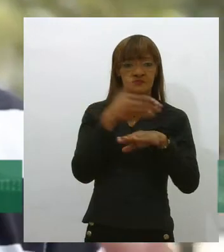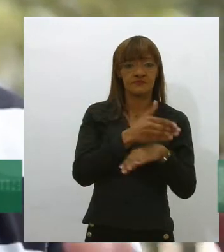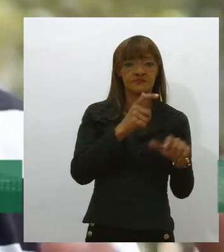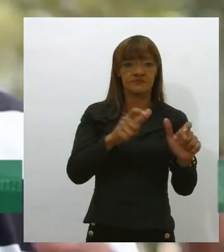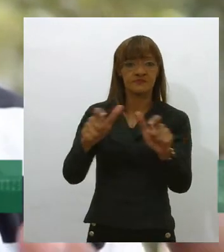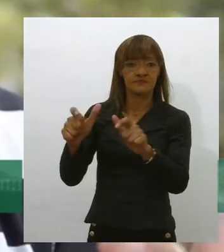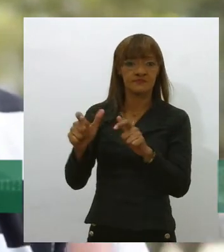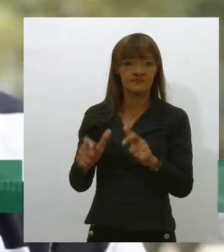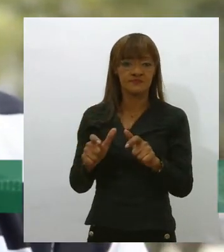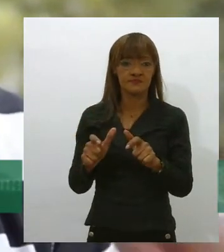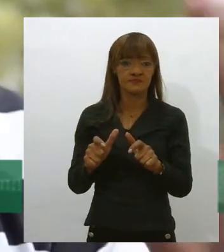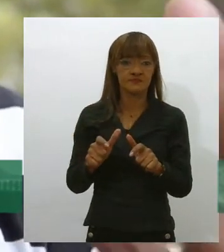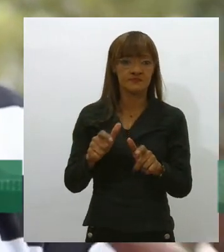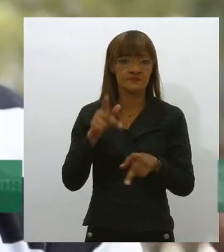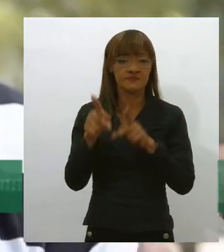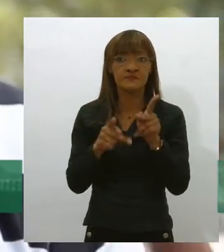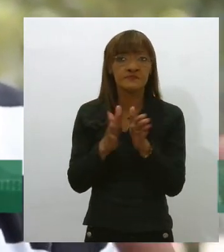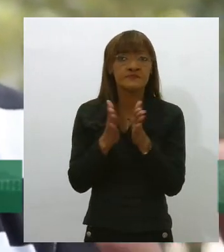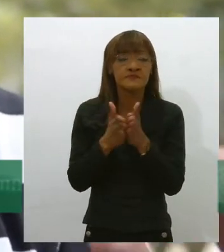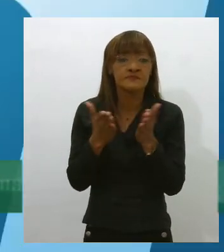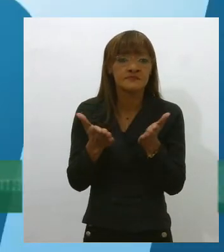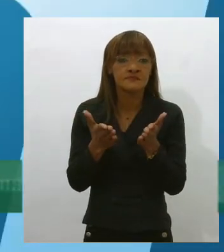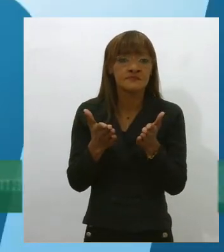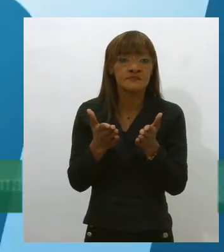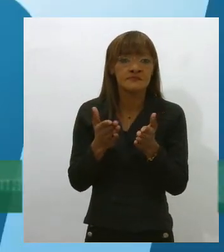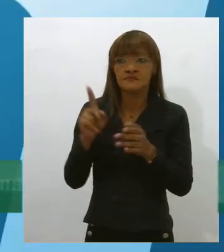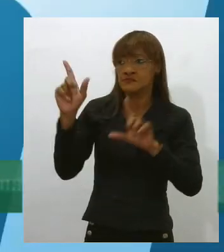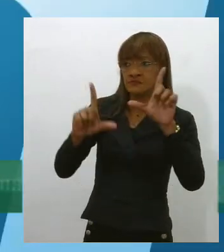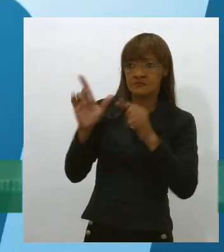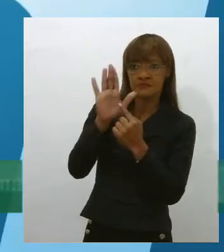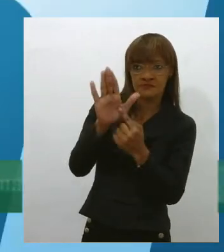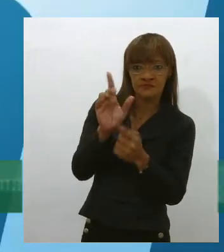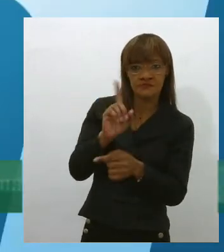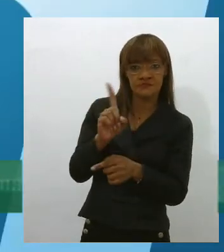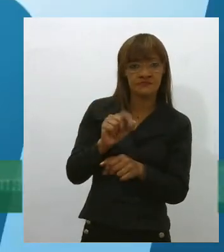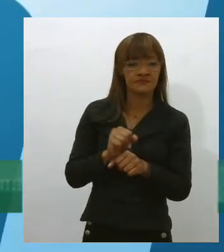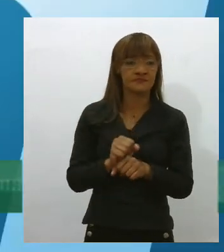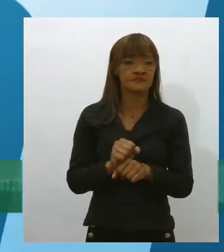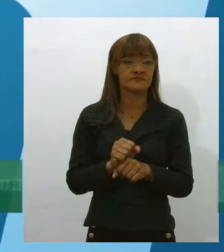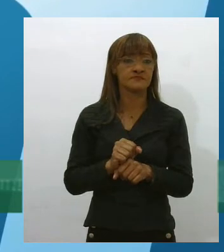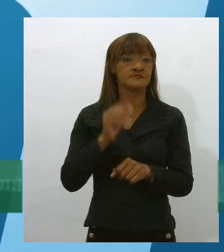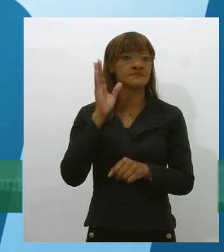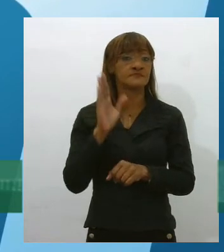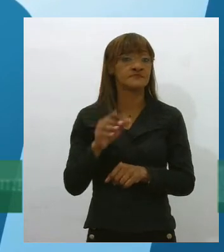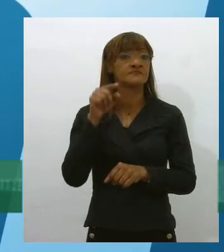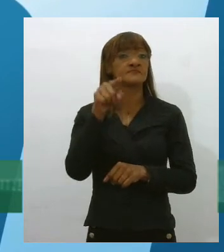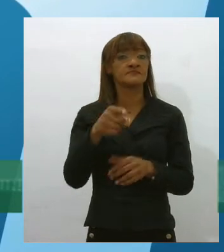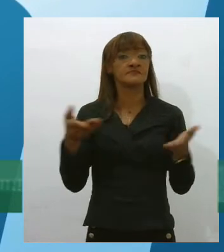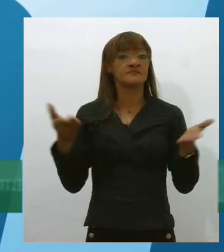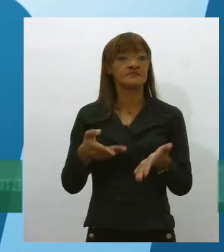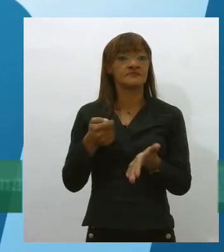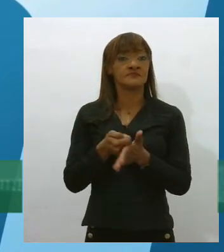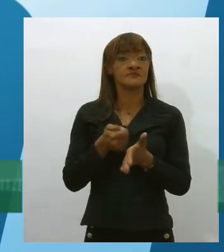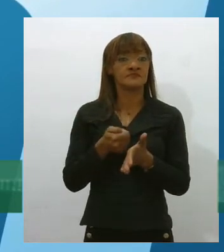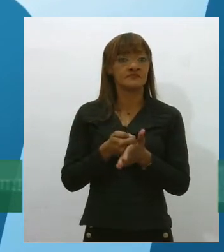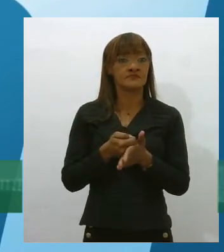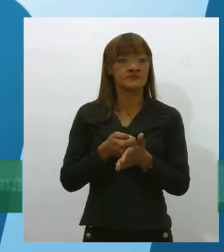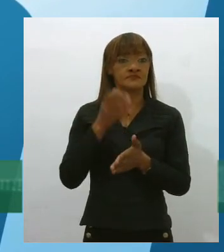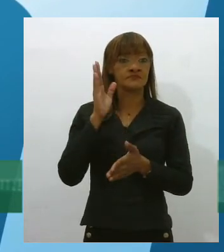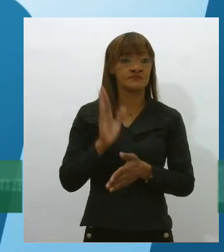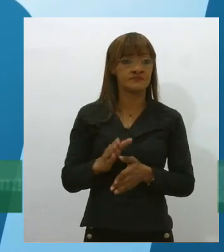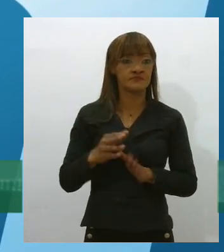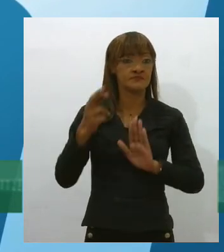população como é que estão passando a televisão é uma das horas de você cobrar o cumprimento das regras que já